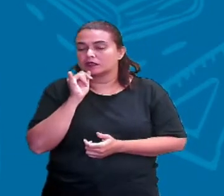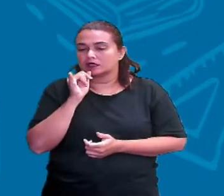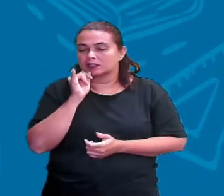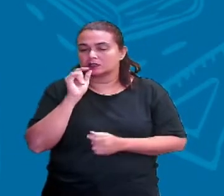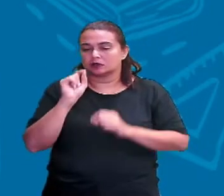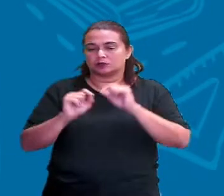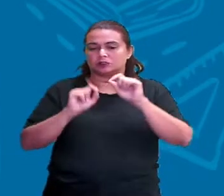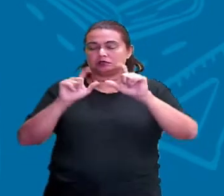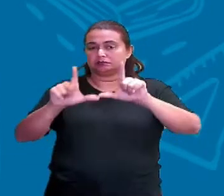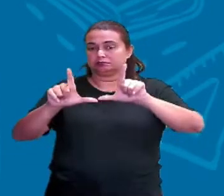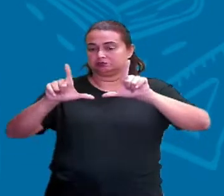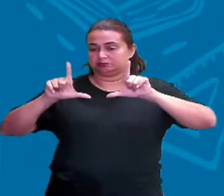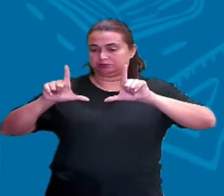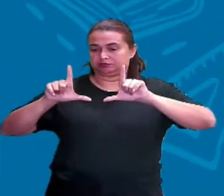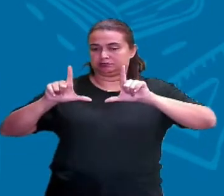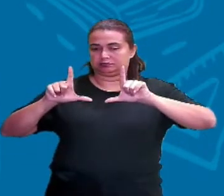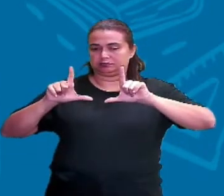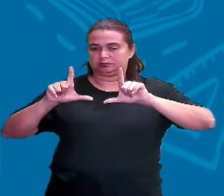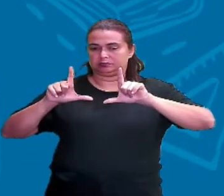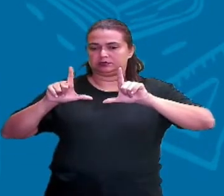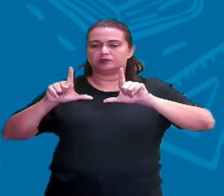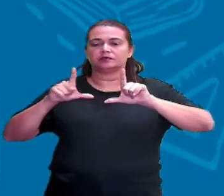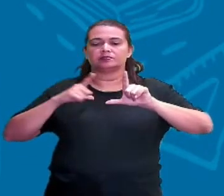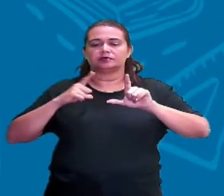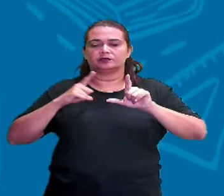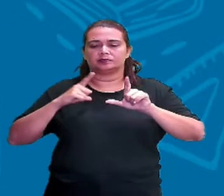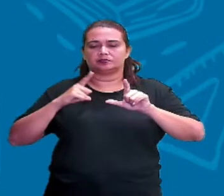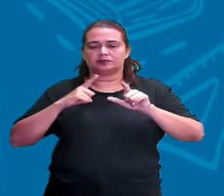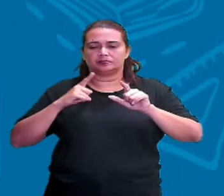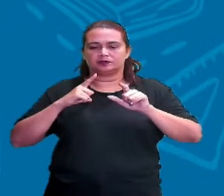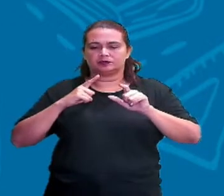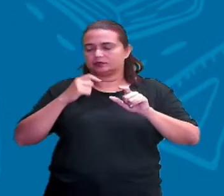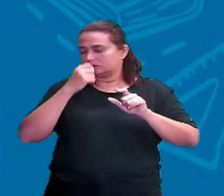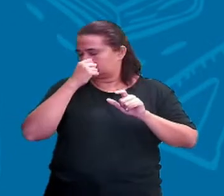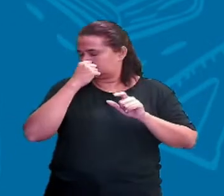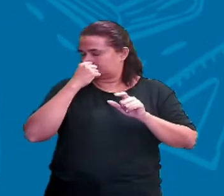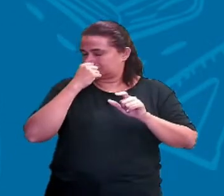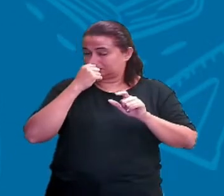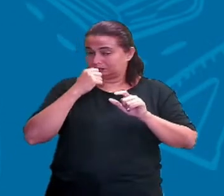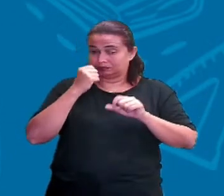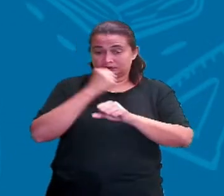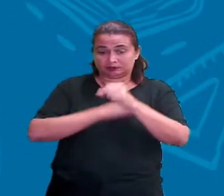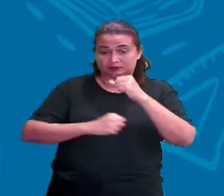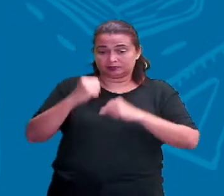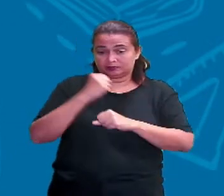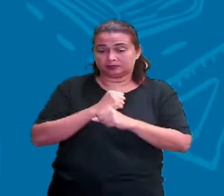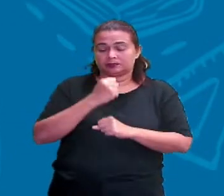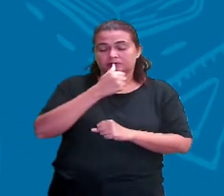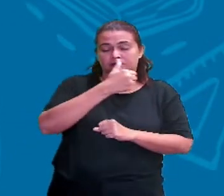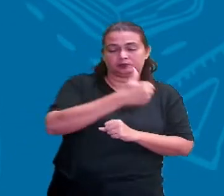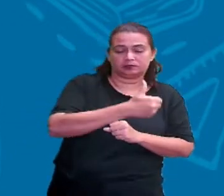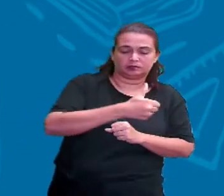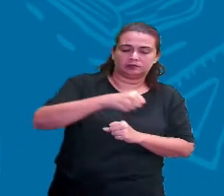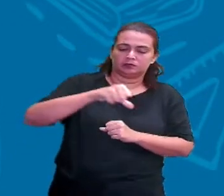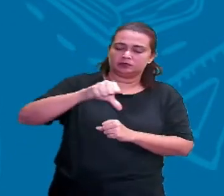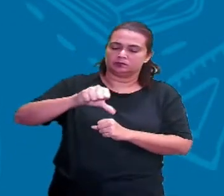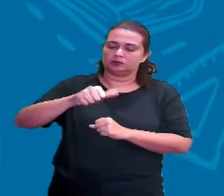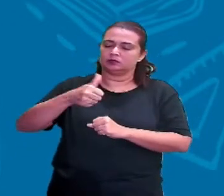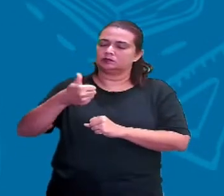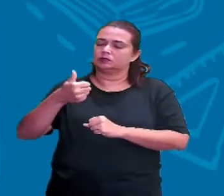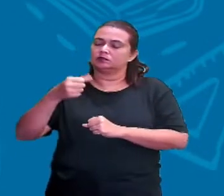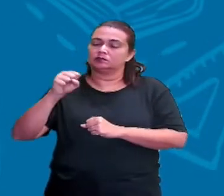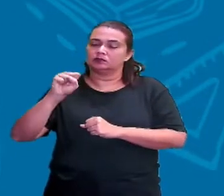um cartaz, não é? É um folheto de 1918.